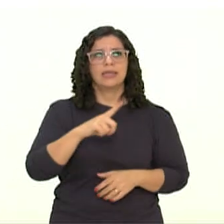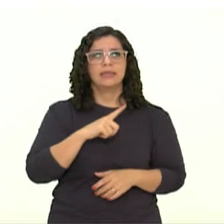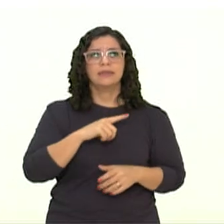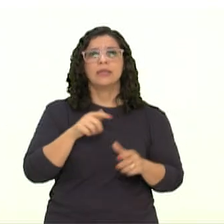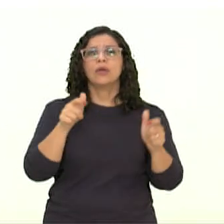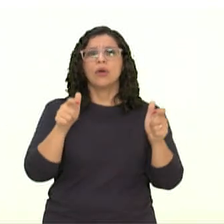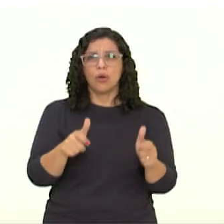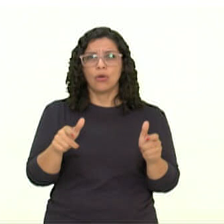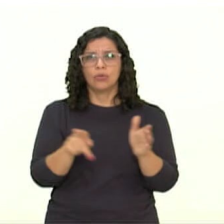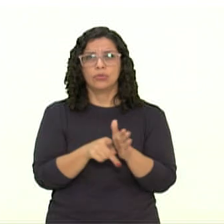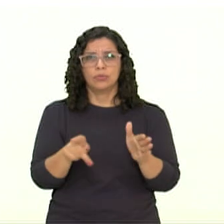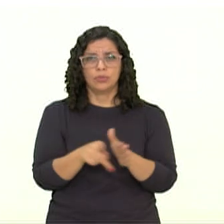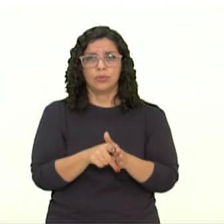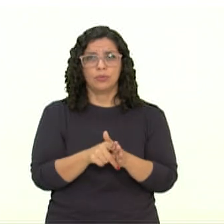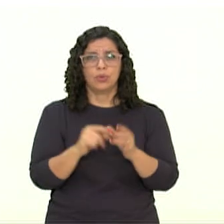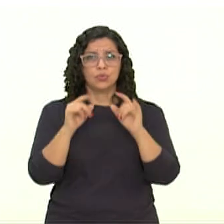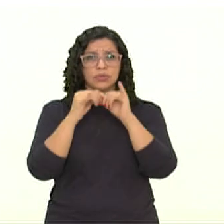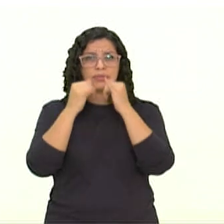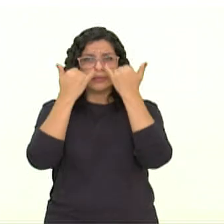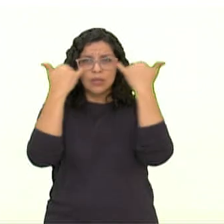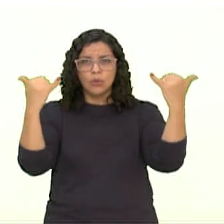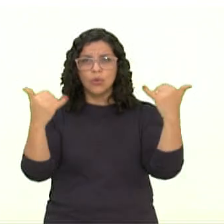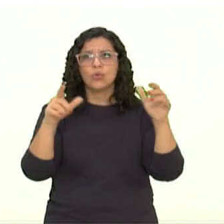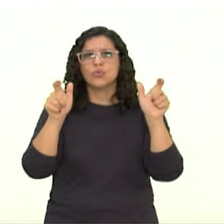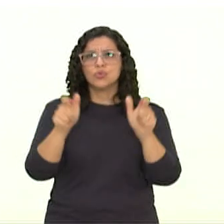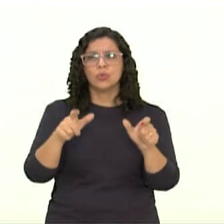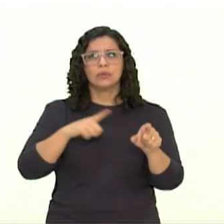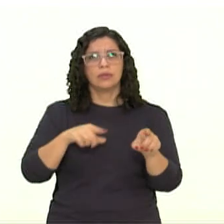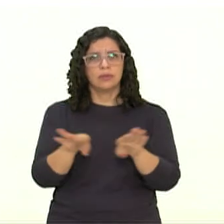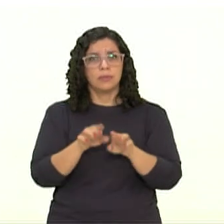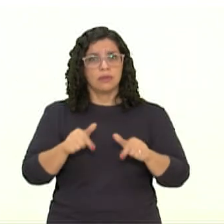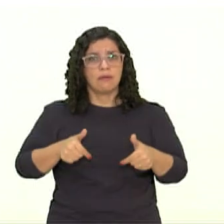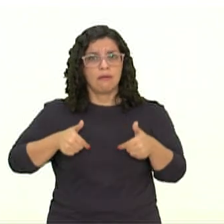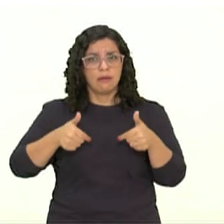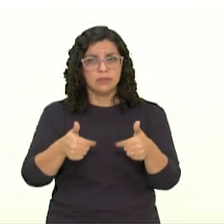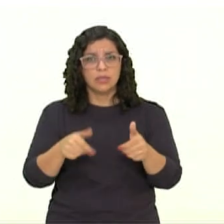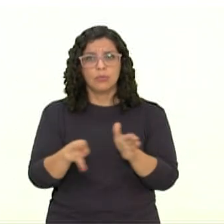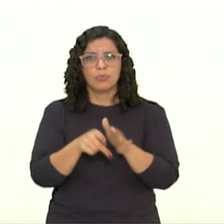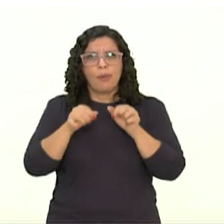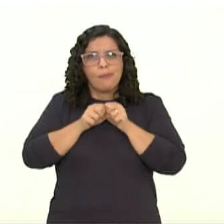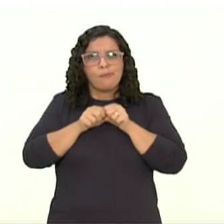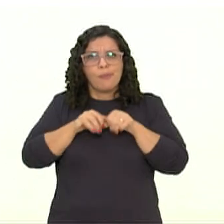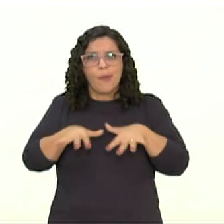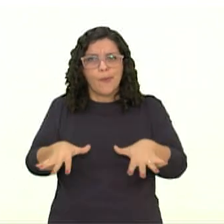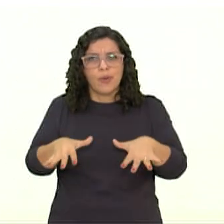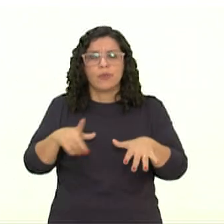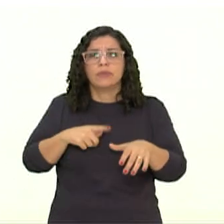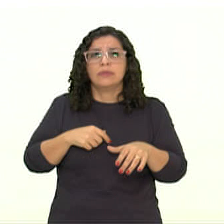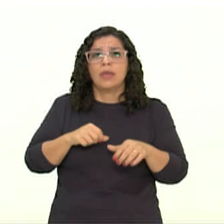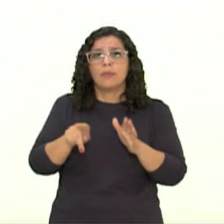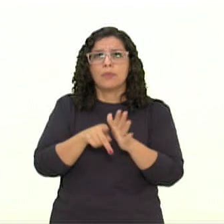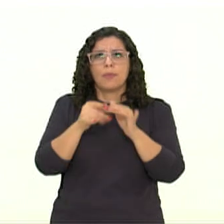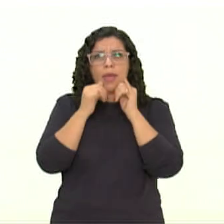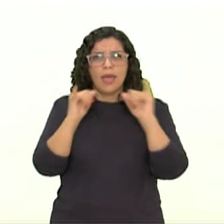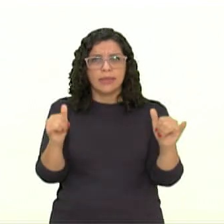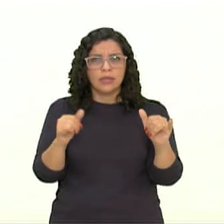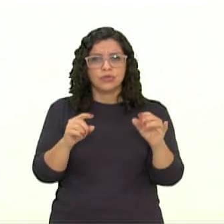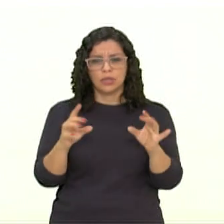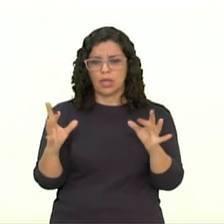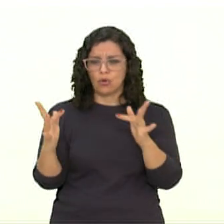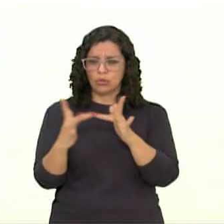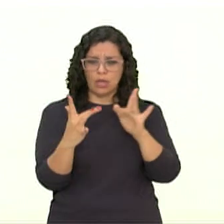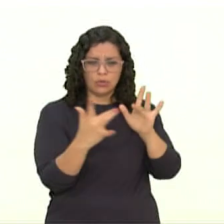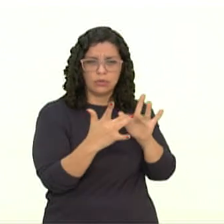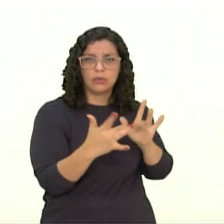localizado entre os neurônios onde agem os neurotransmissores, né? Transmitindo o impulso nervoso de um neurônio ao